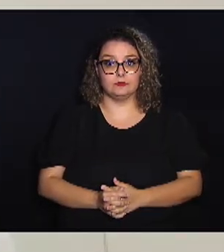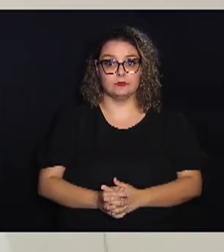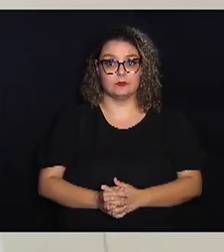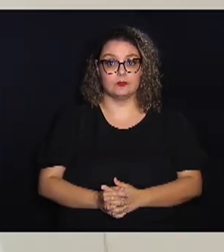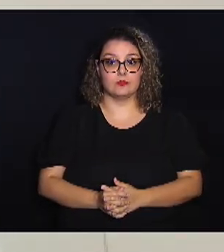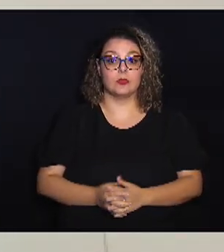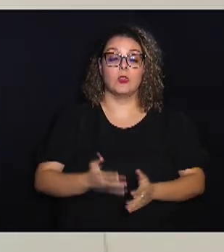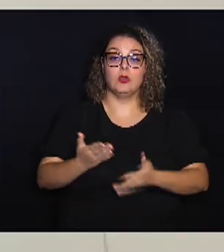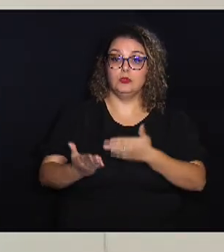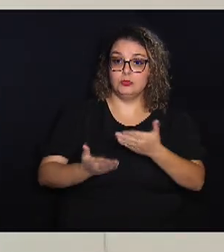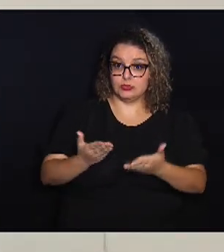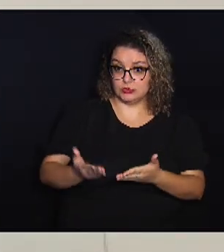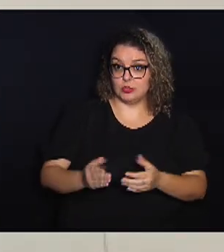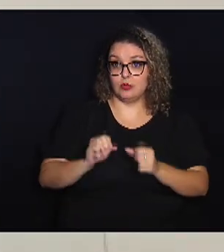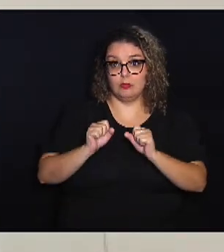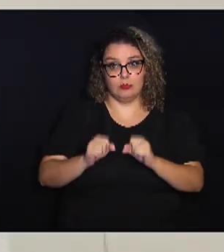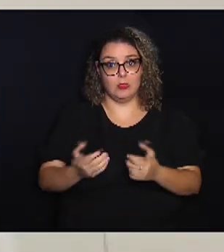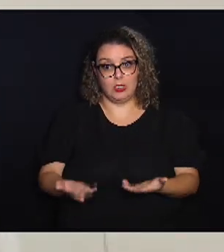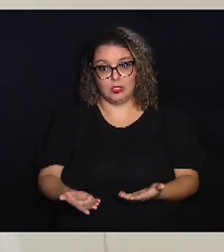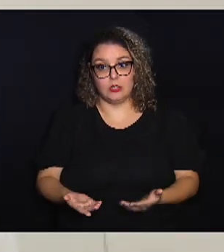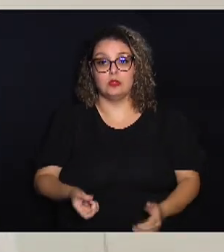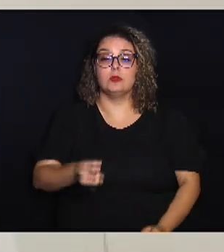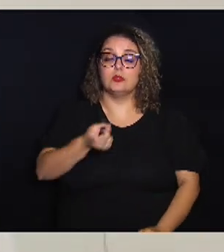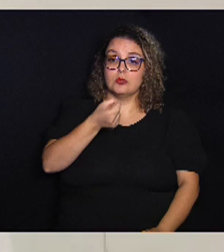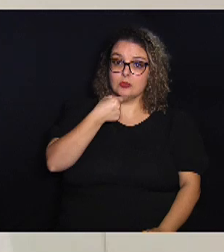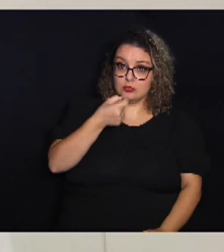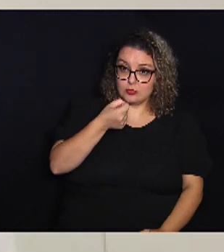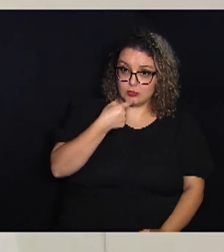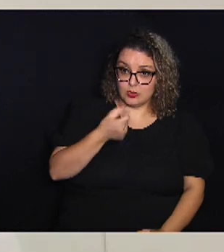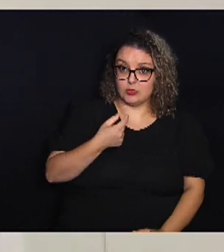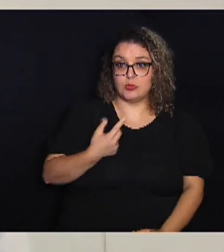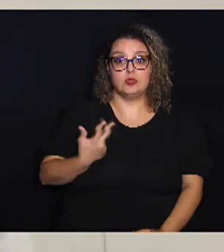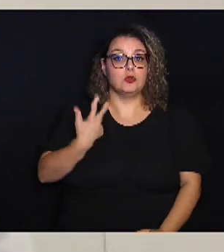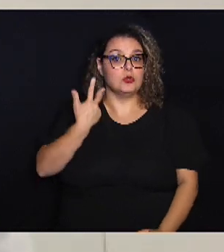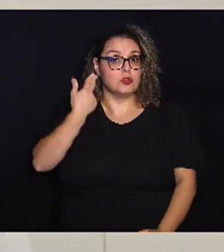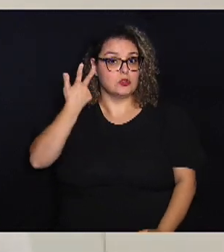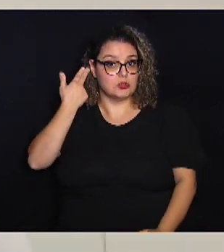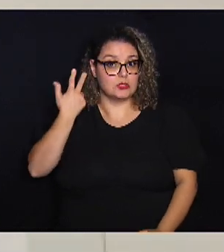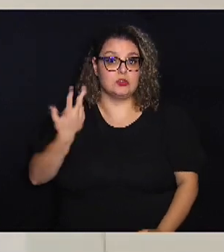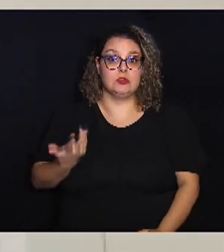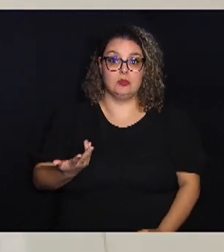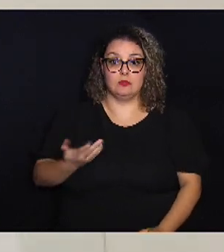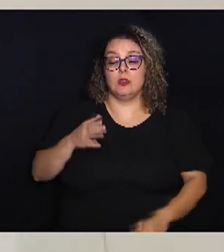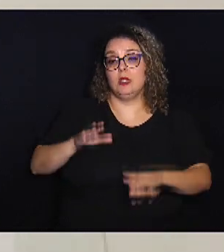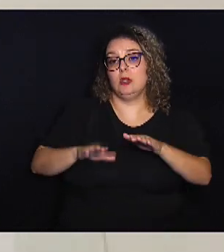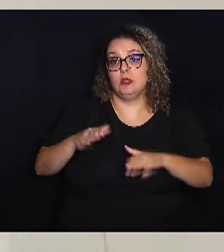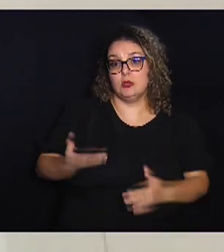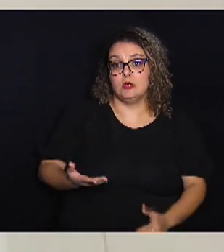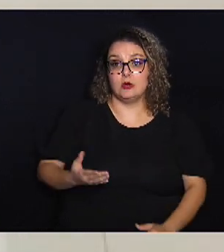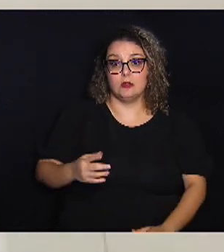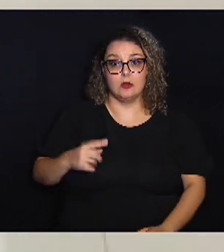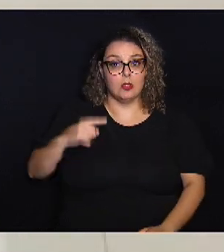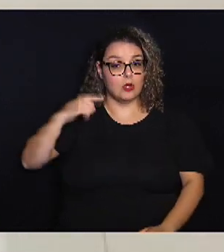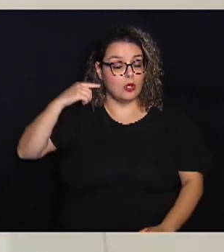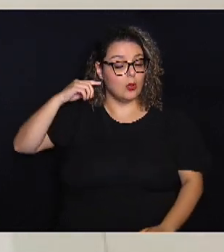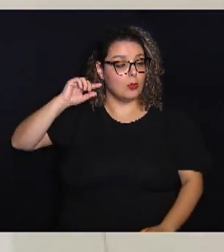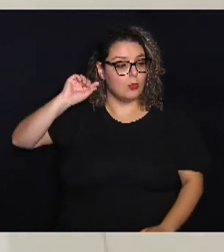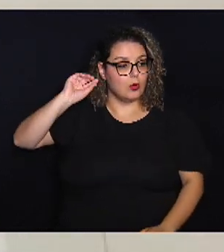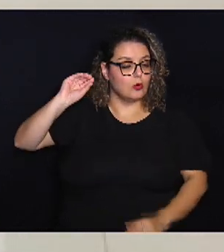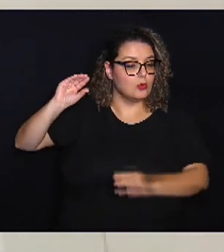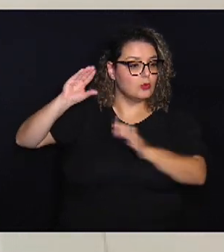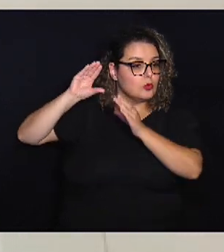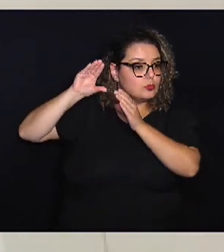Os tratamentos podem ser, né, medicamentoso, cirúrgico, às vezes uma limpeza no ouvido que pode